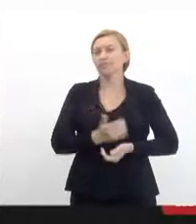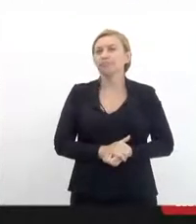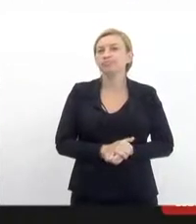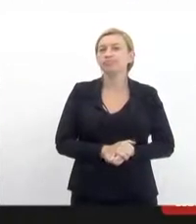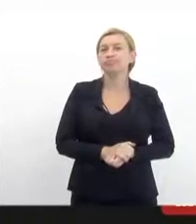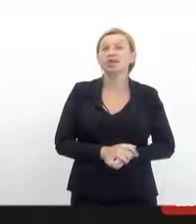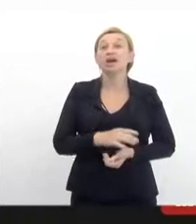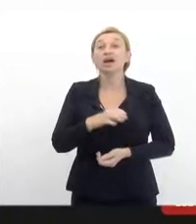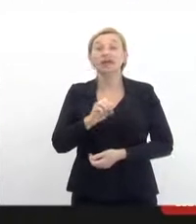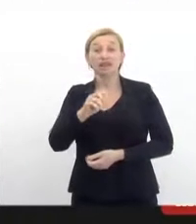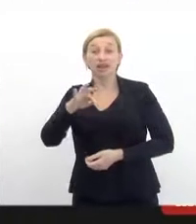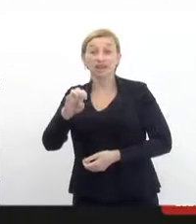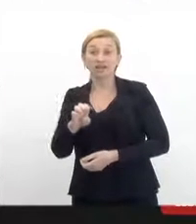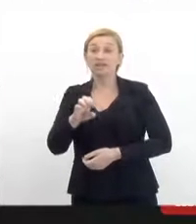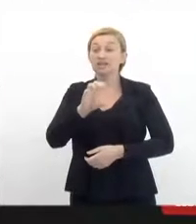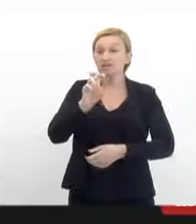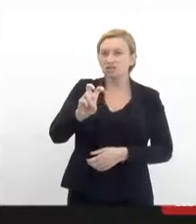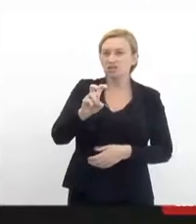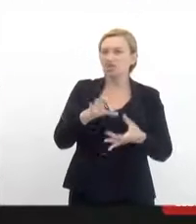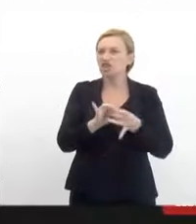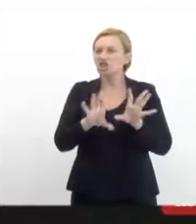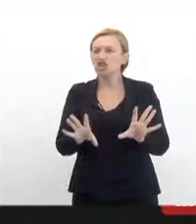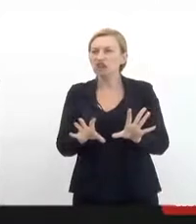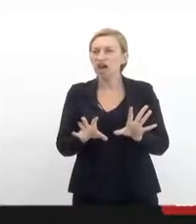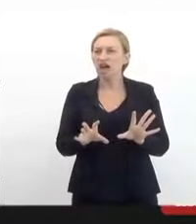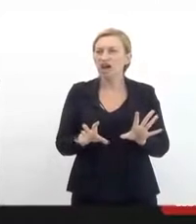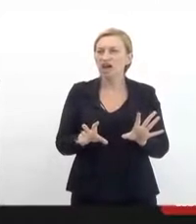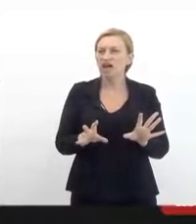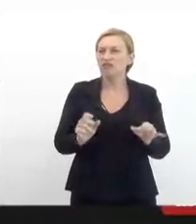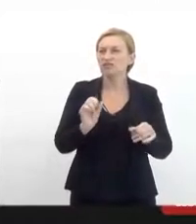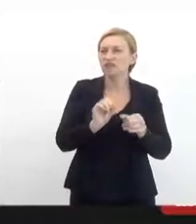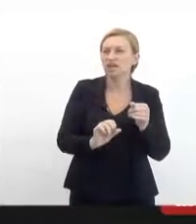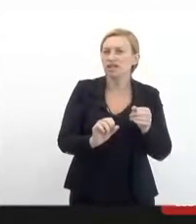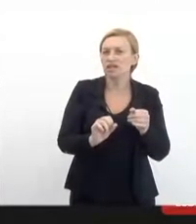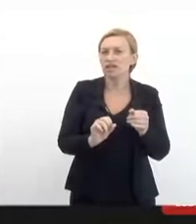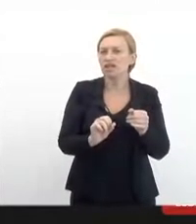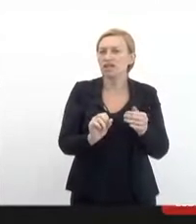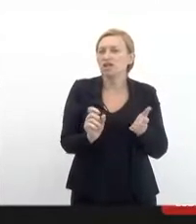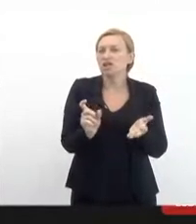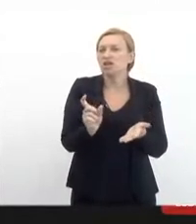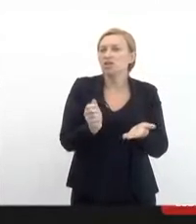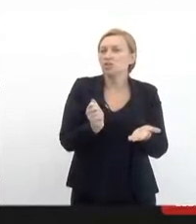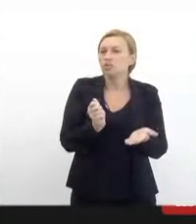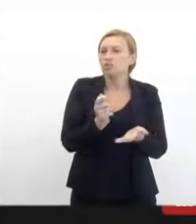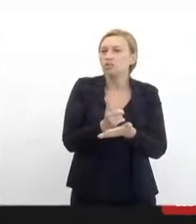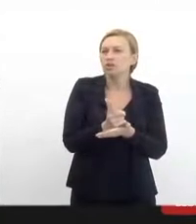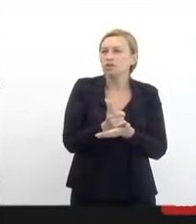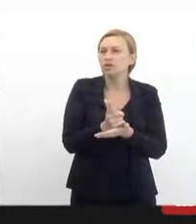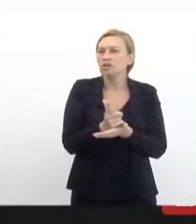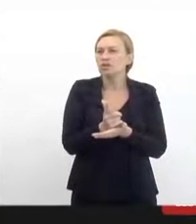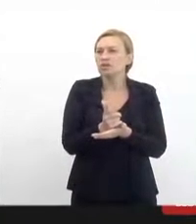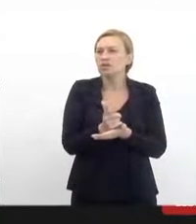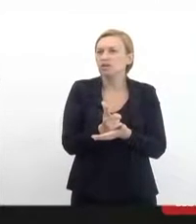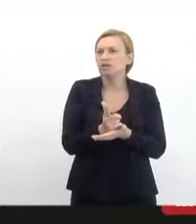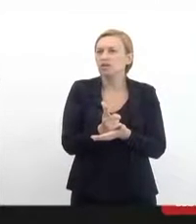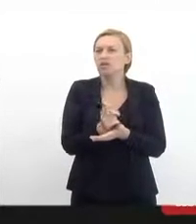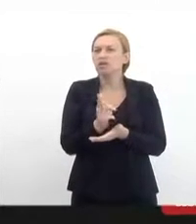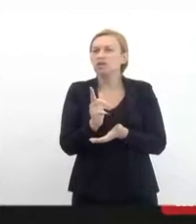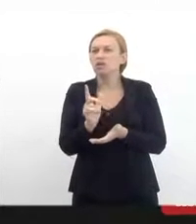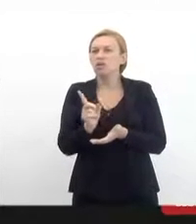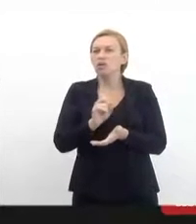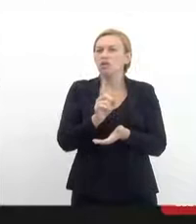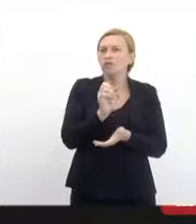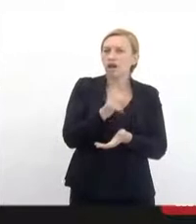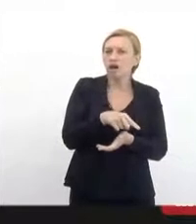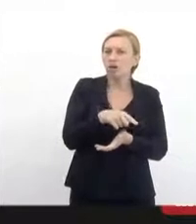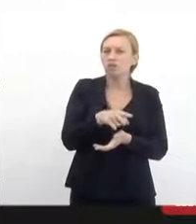Tese 5, deixar de realizar o estorno de crédito proporcional a operações de saída isenta ou não tributada ou com